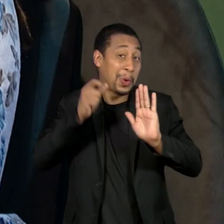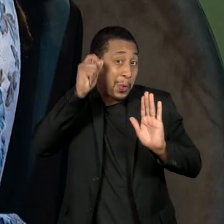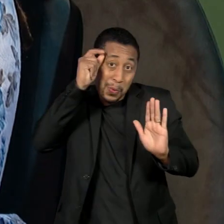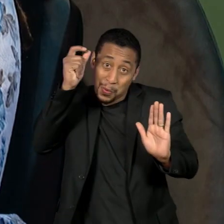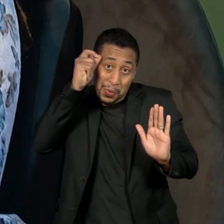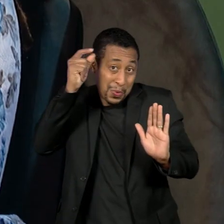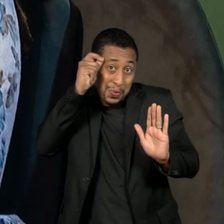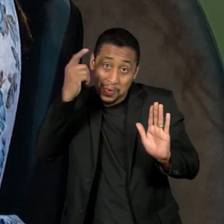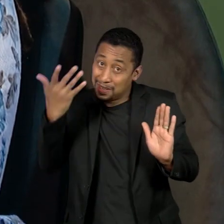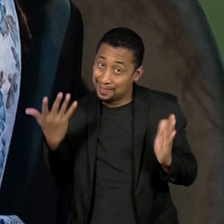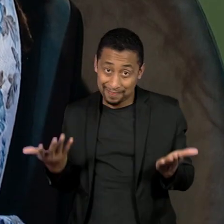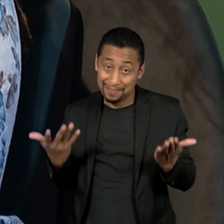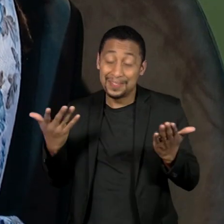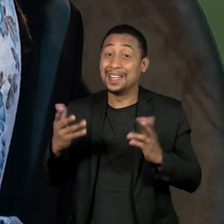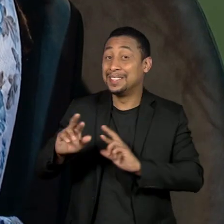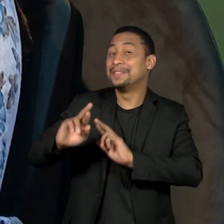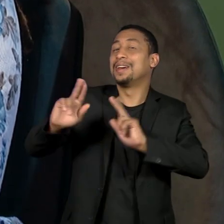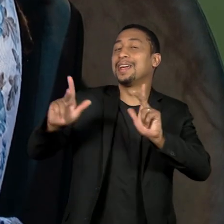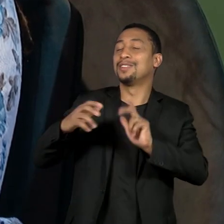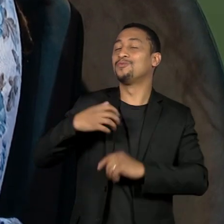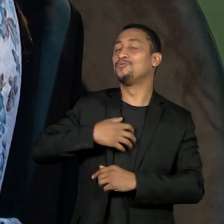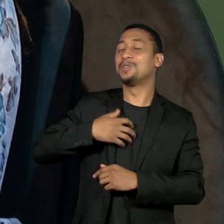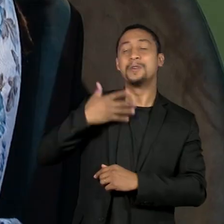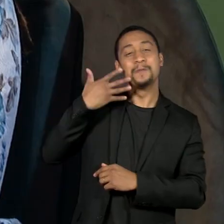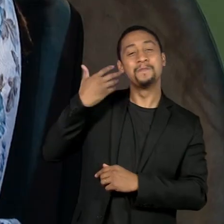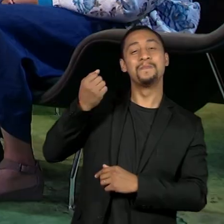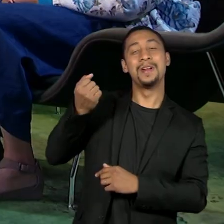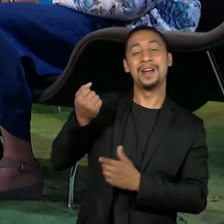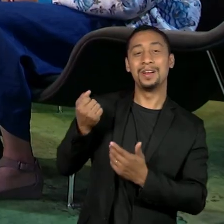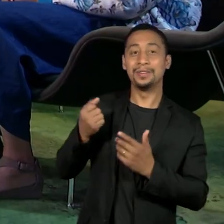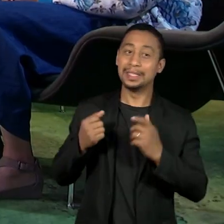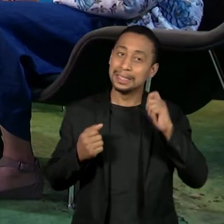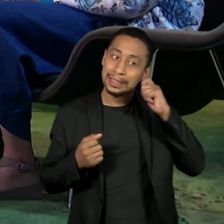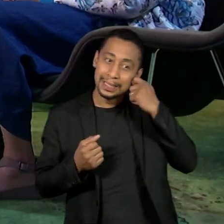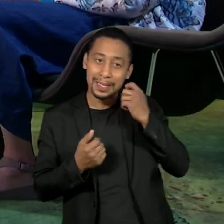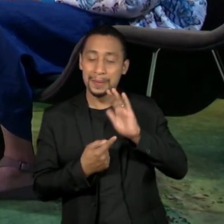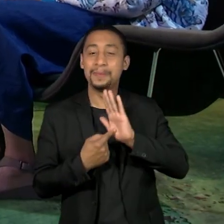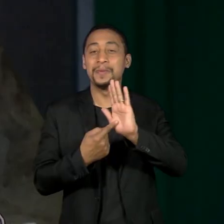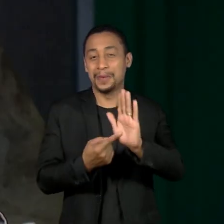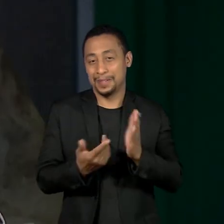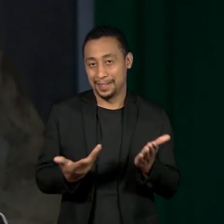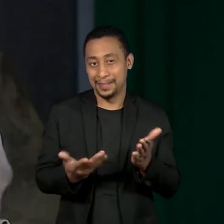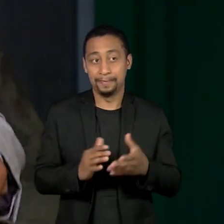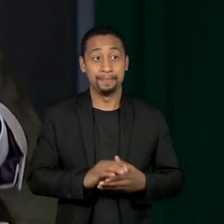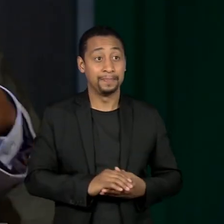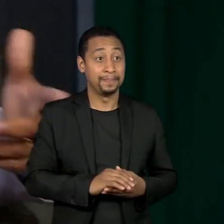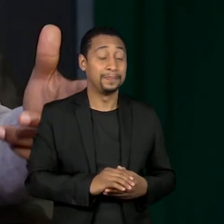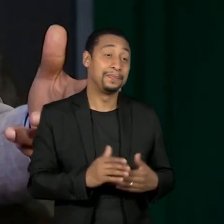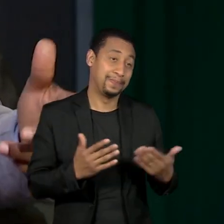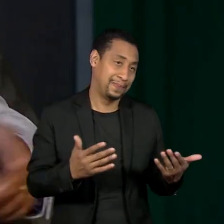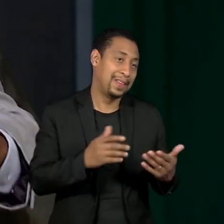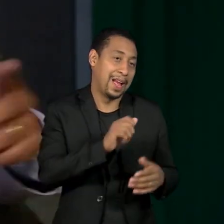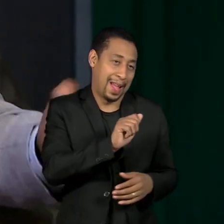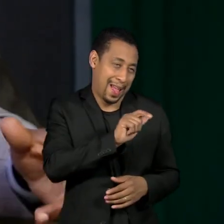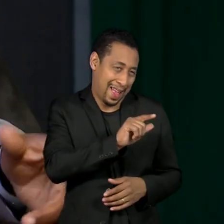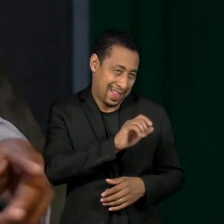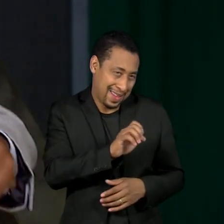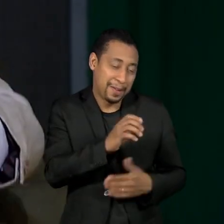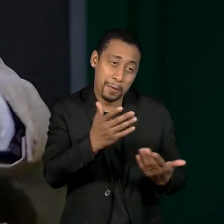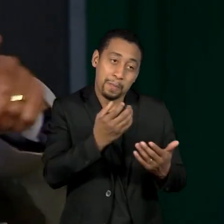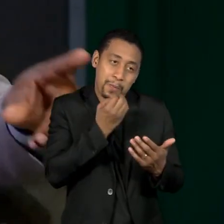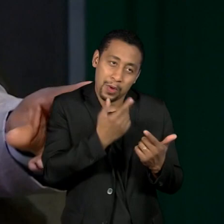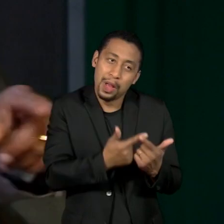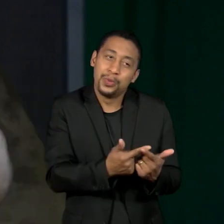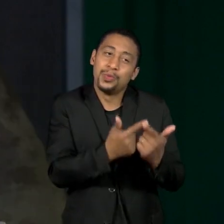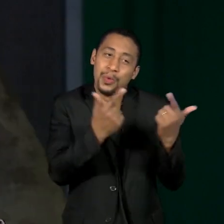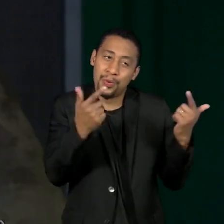padrão das tecnologias, a partir da experiência de vida negra. Maravilha. Ale, então eu quero desejar muita sorte na construção